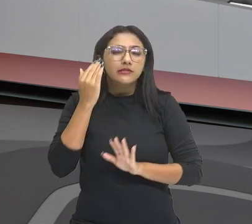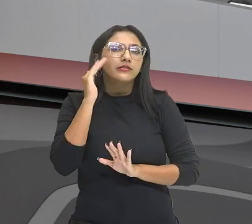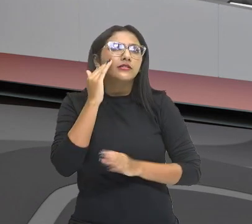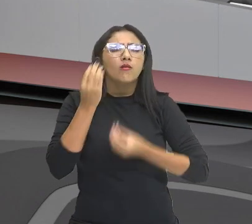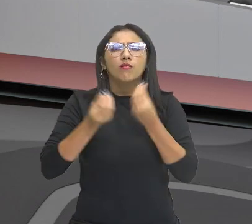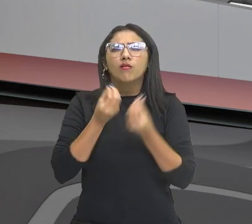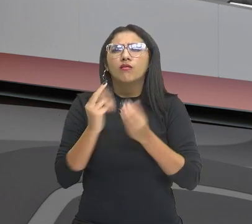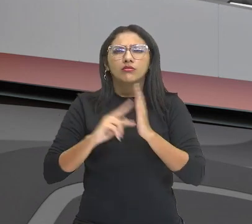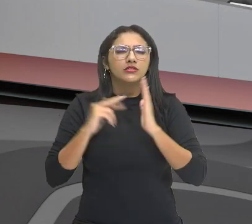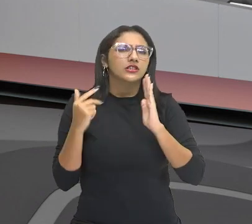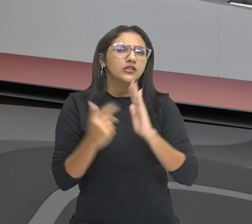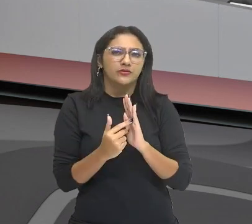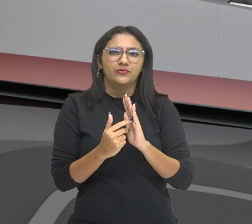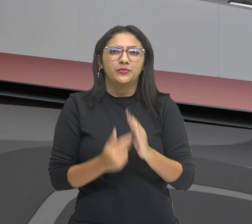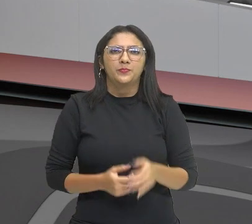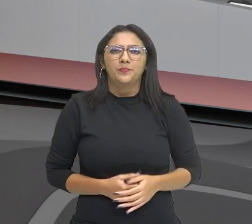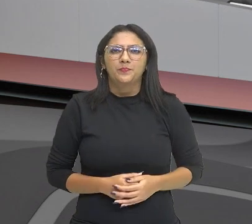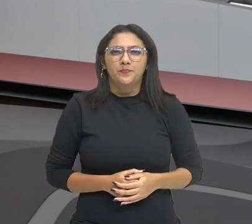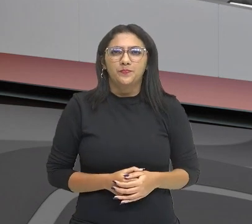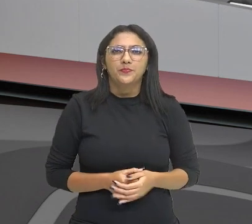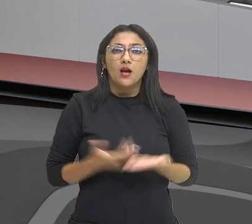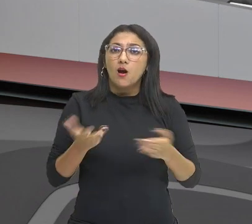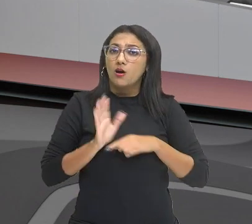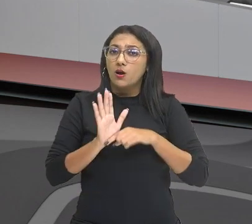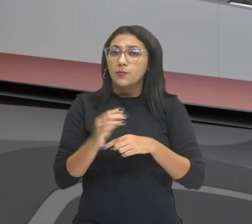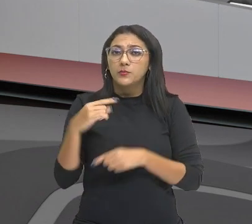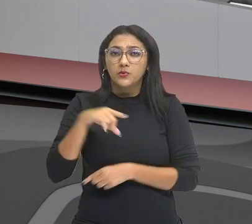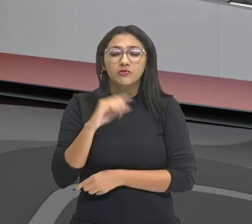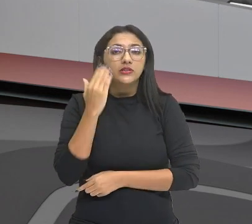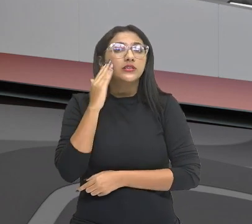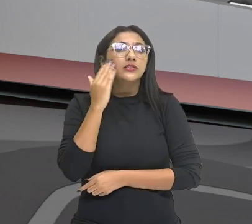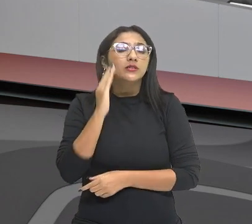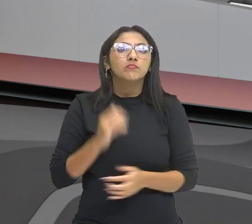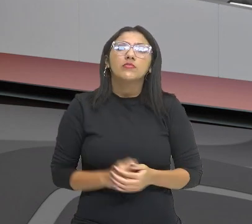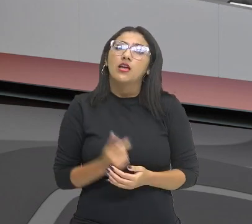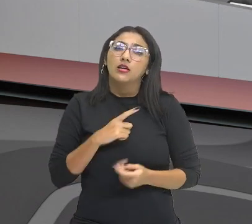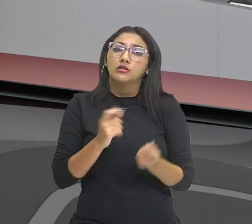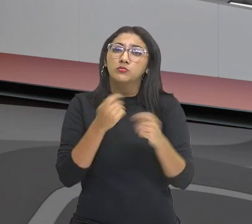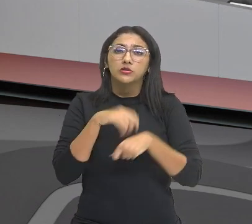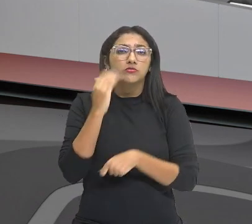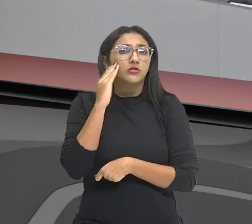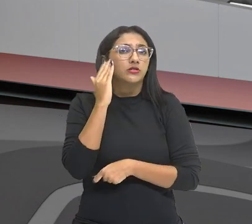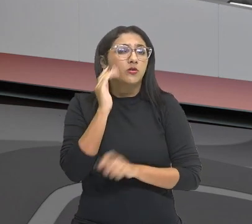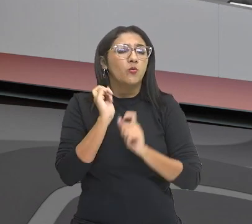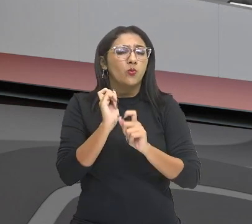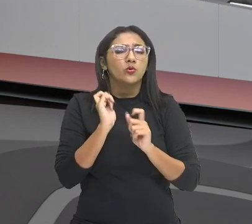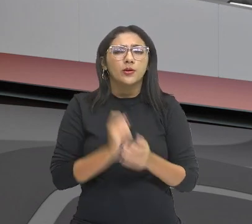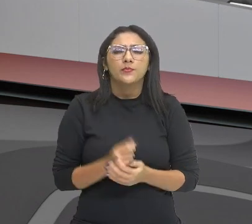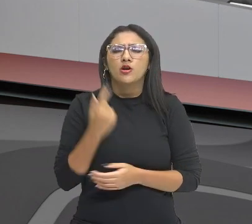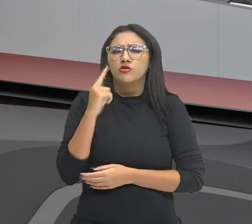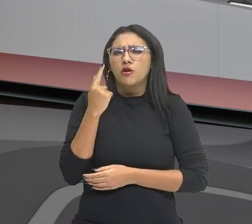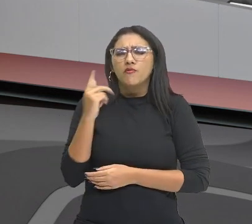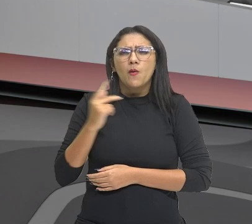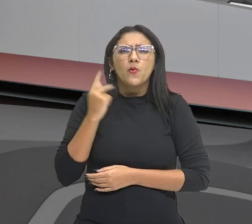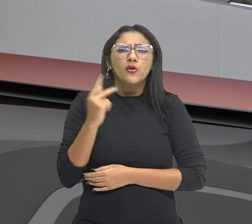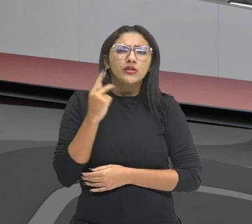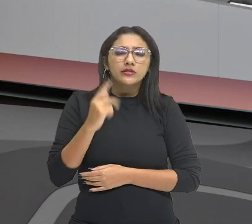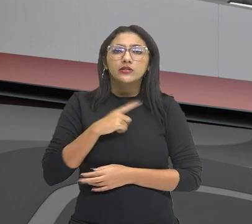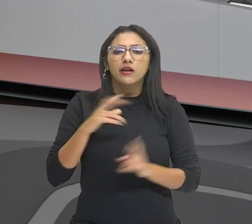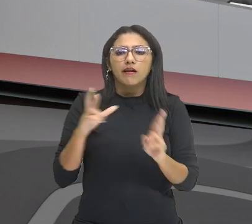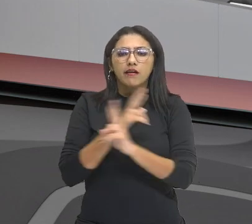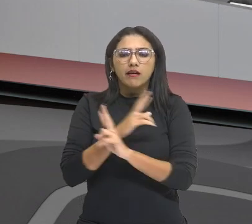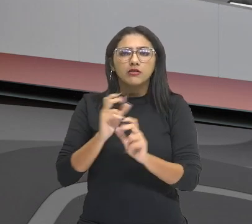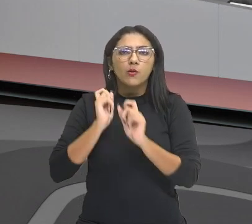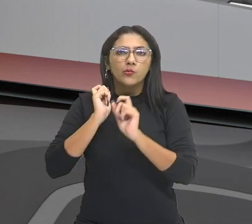ordem geopolítica mundial. E aí eu digo a vocês que a gente pode definir a ordem geopolítica mundial como sendo ali as relações